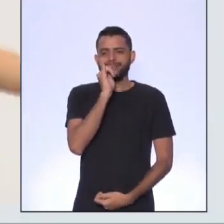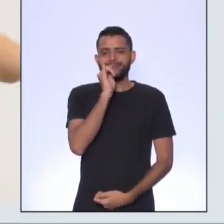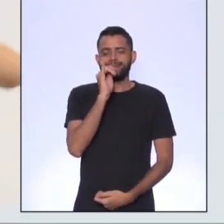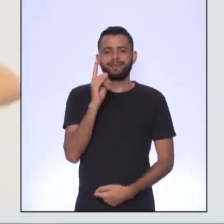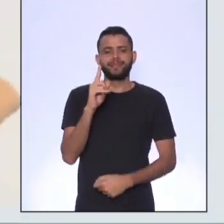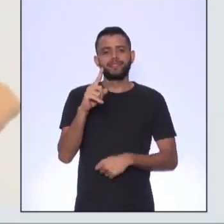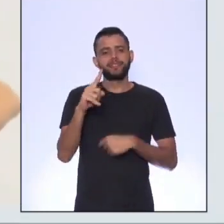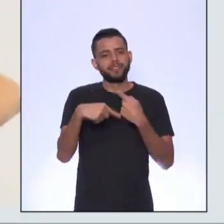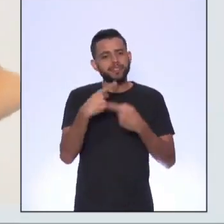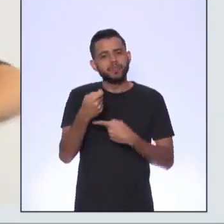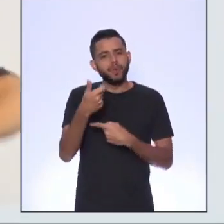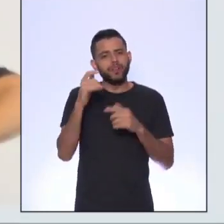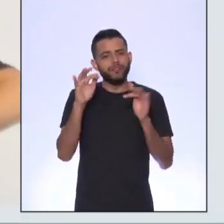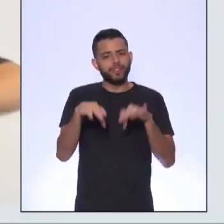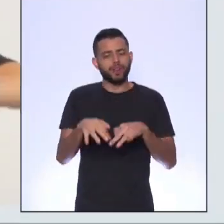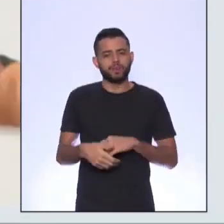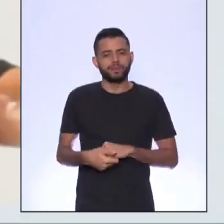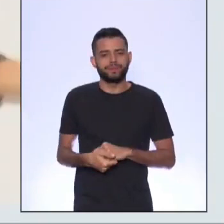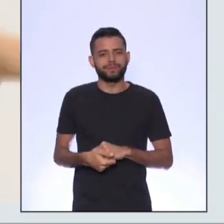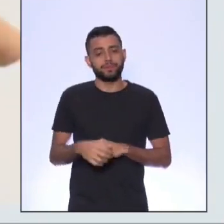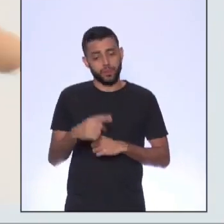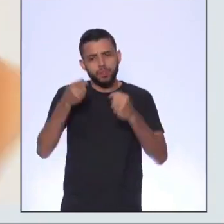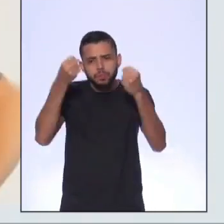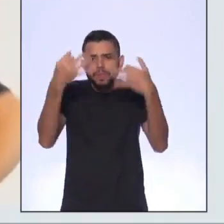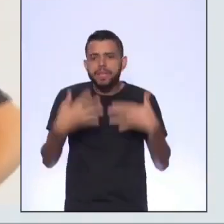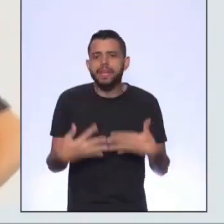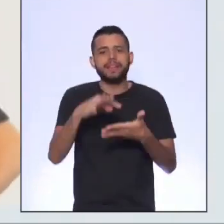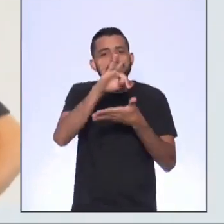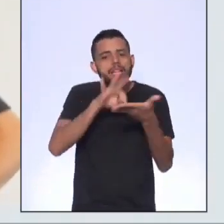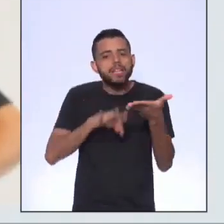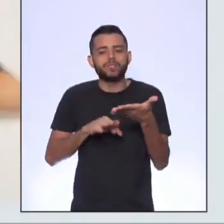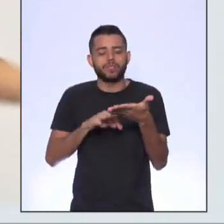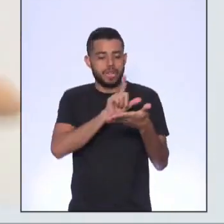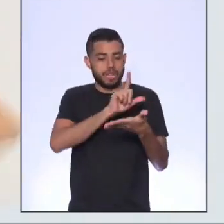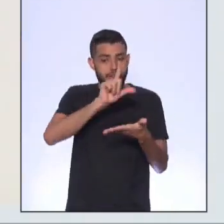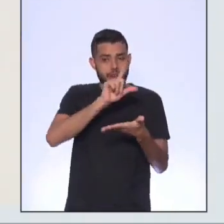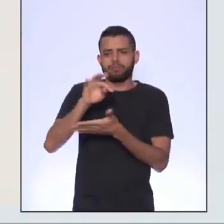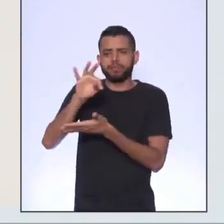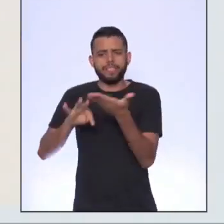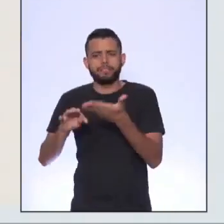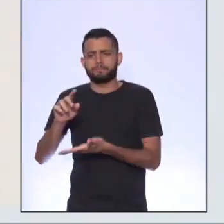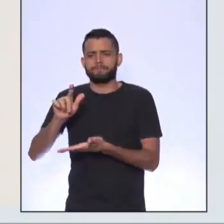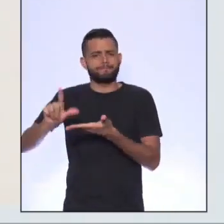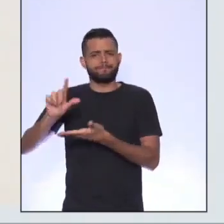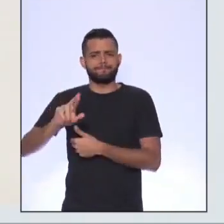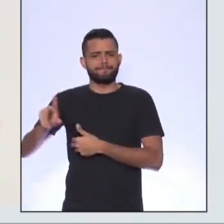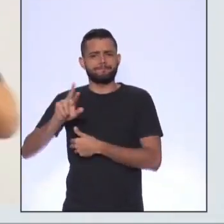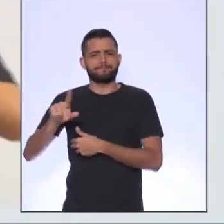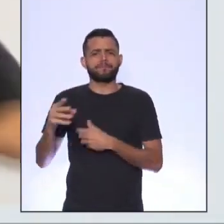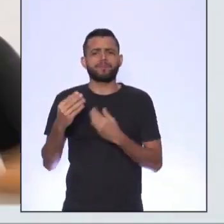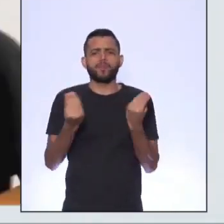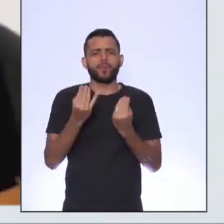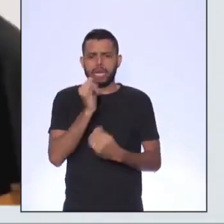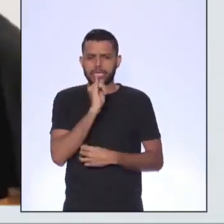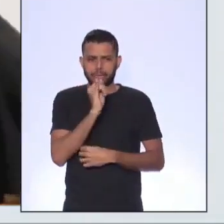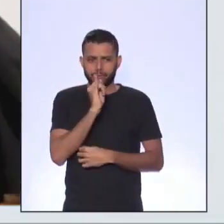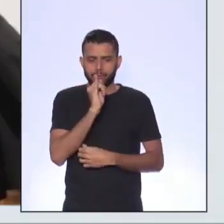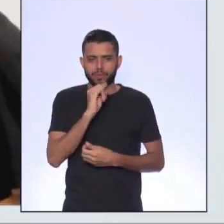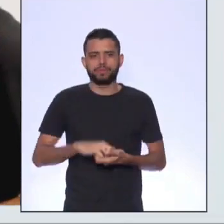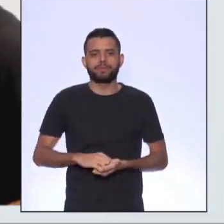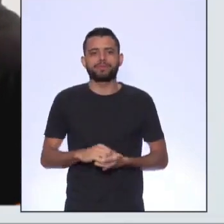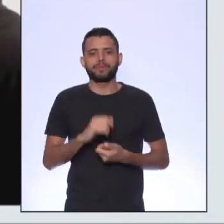final. Eu falei, né, essa diferença entre texto literário e texto não literário. Vamos exemplificar isso, tá? Peguei o mesmo assunto,